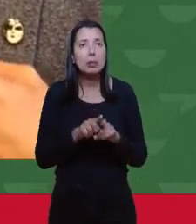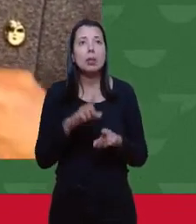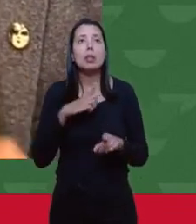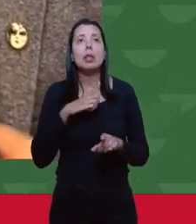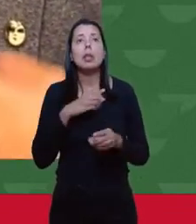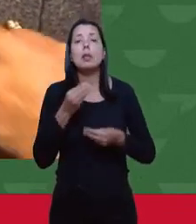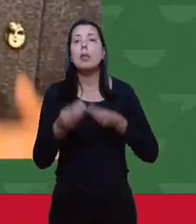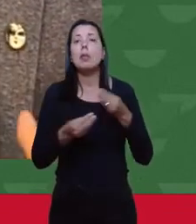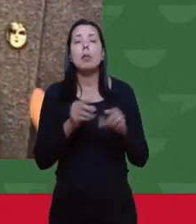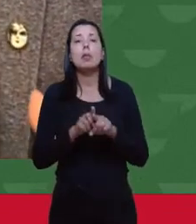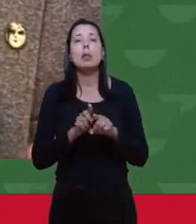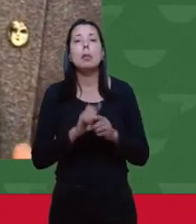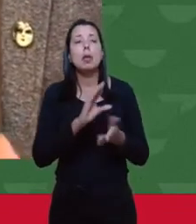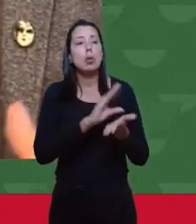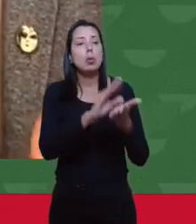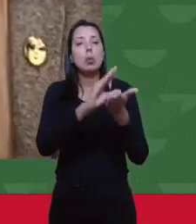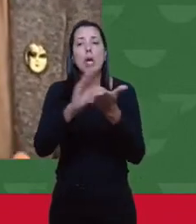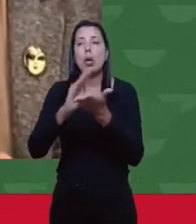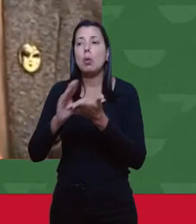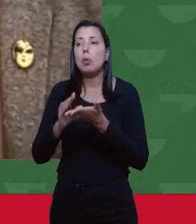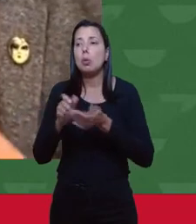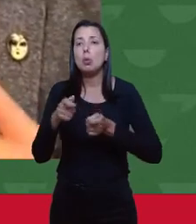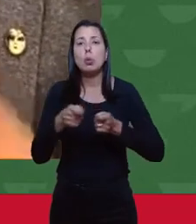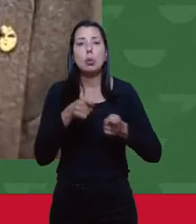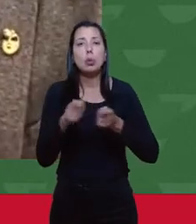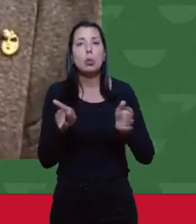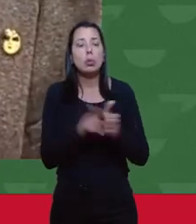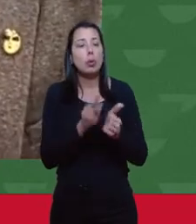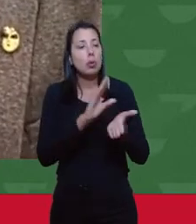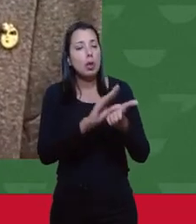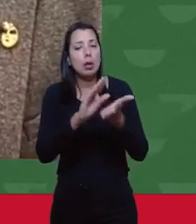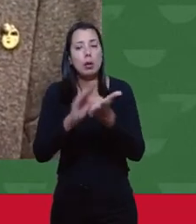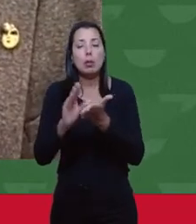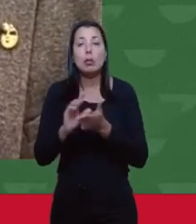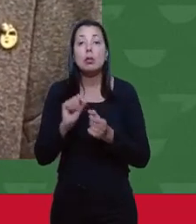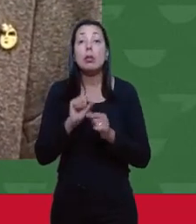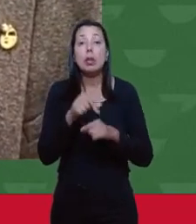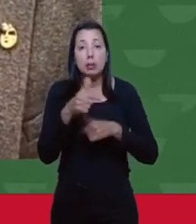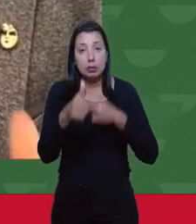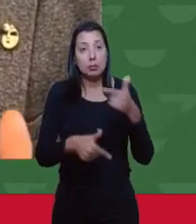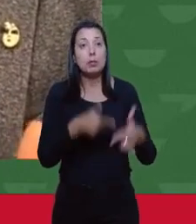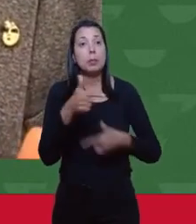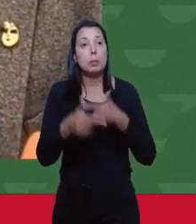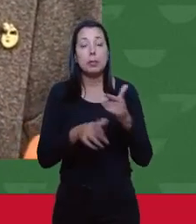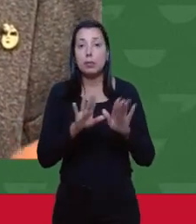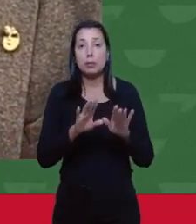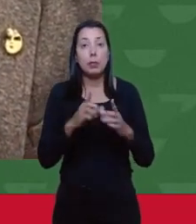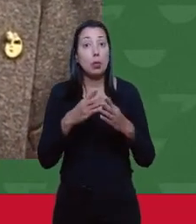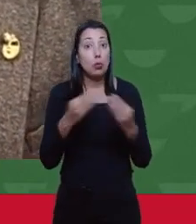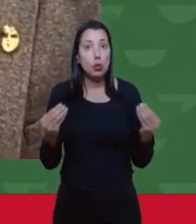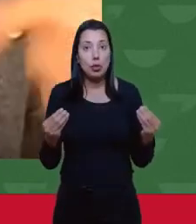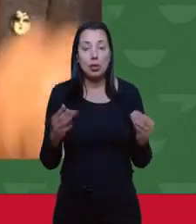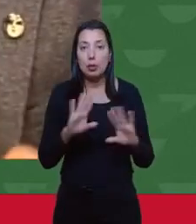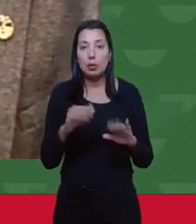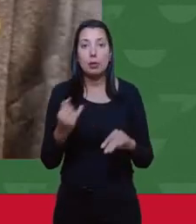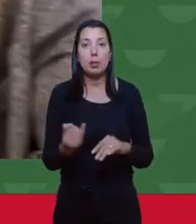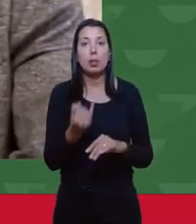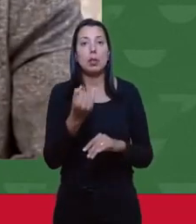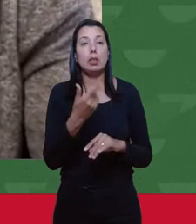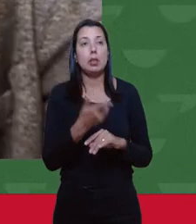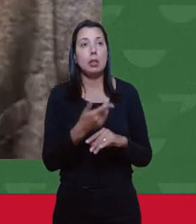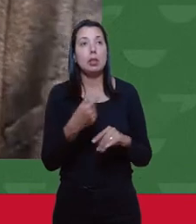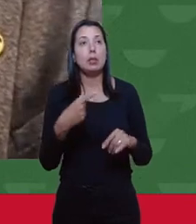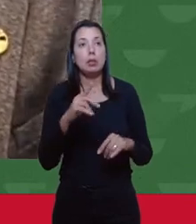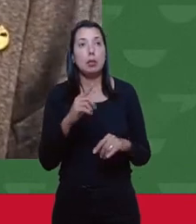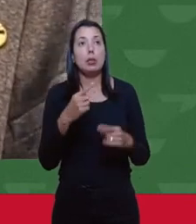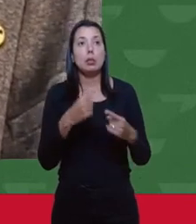as condições, os recursos, nós que manejamos o discurso, nós temos que fazer esse trabalho e não fugir dele. É importante. E esse